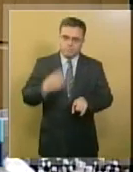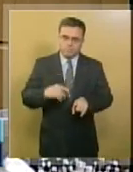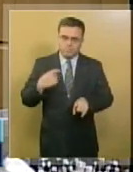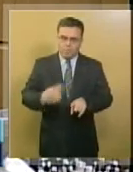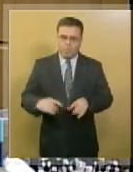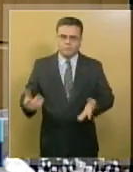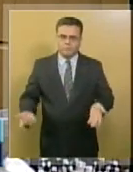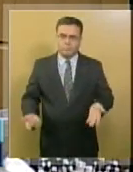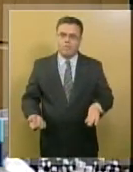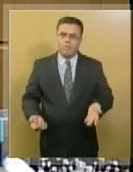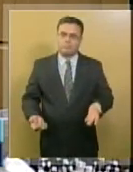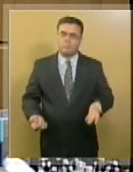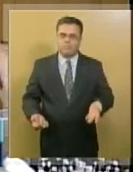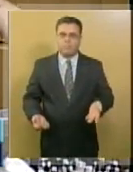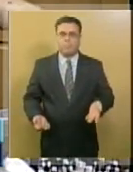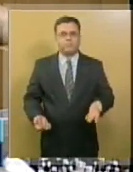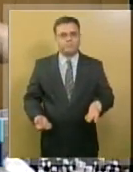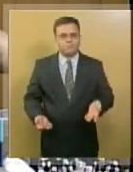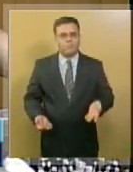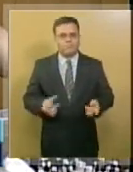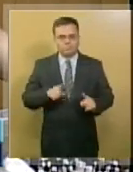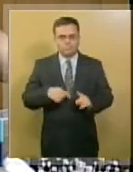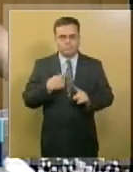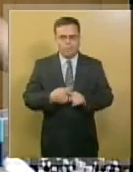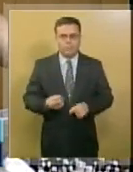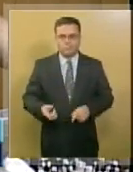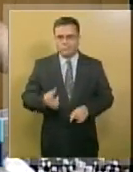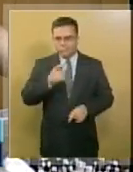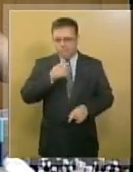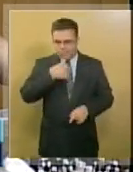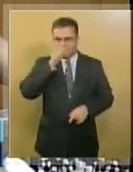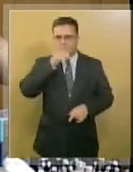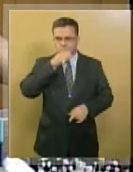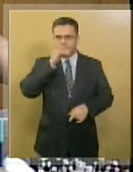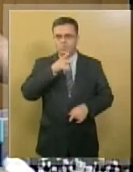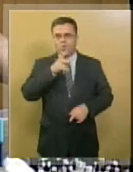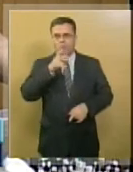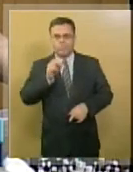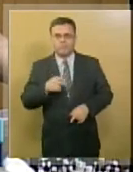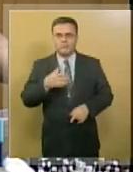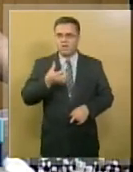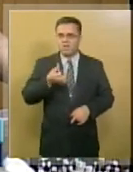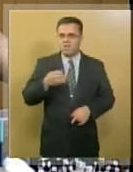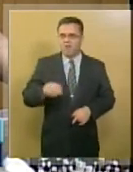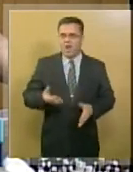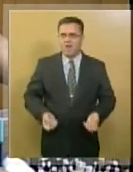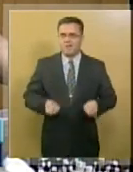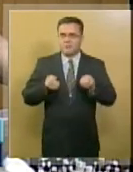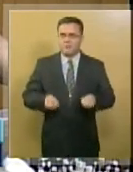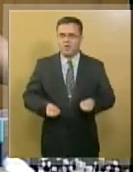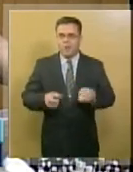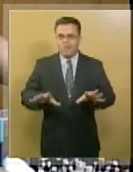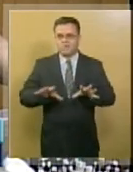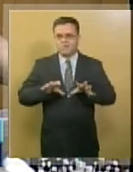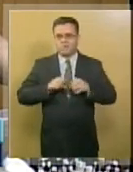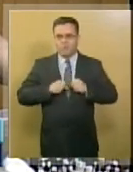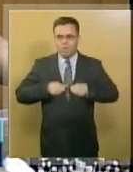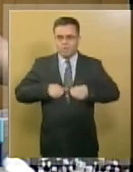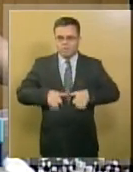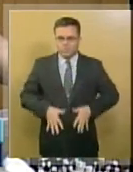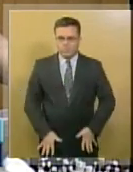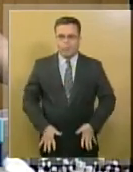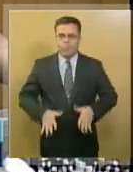dada em nós. Senhores, eles precisam beber cerca de 50 litros, 60 litros de água por dia para filtrar as impurezas do seu